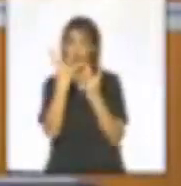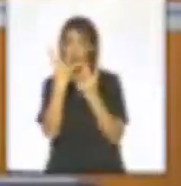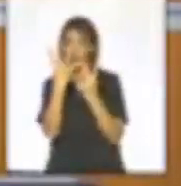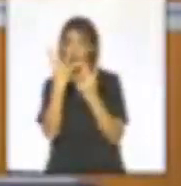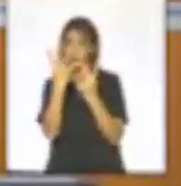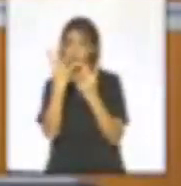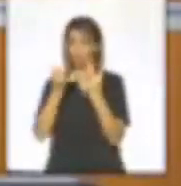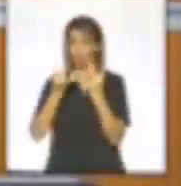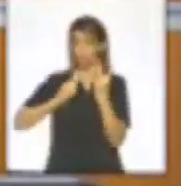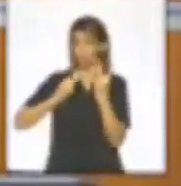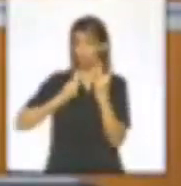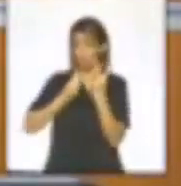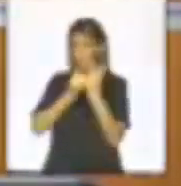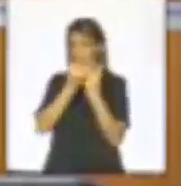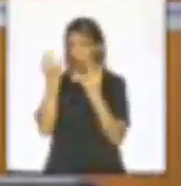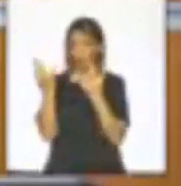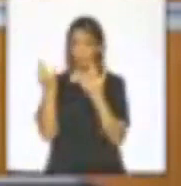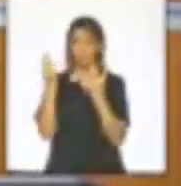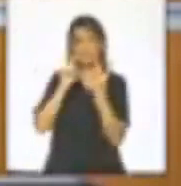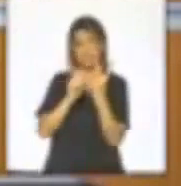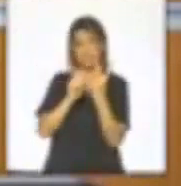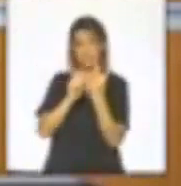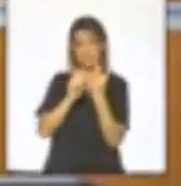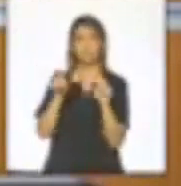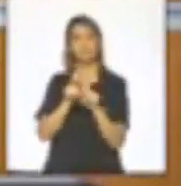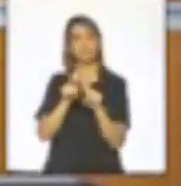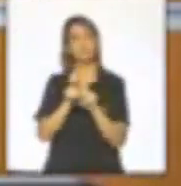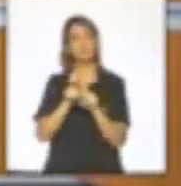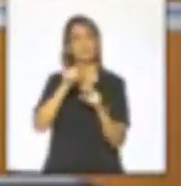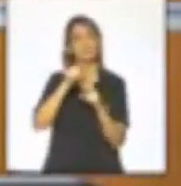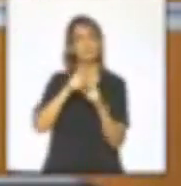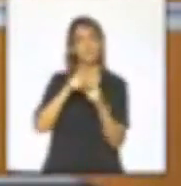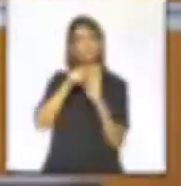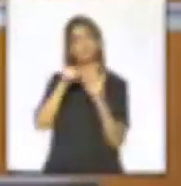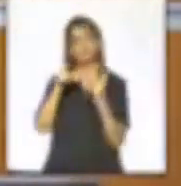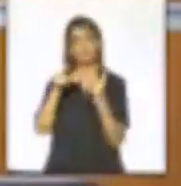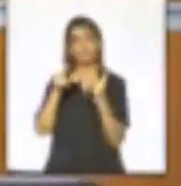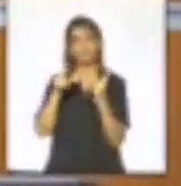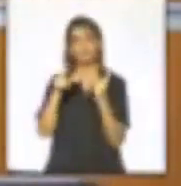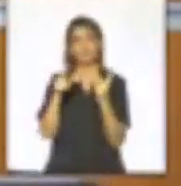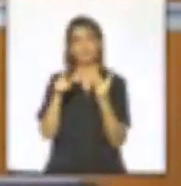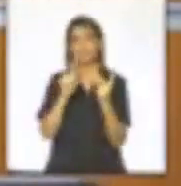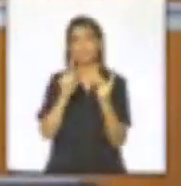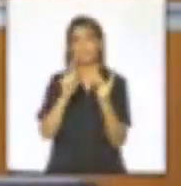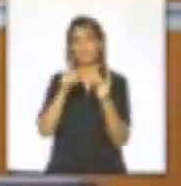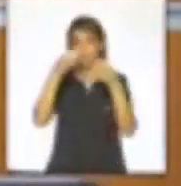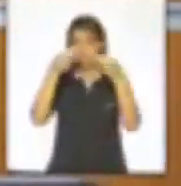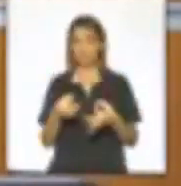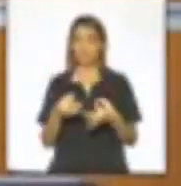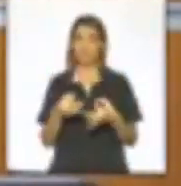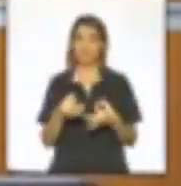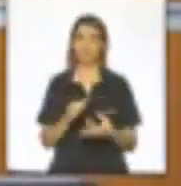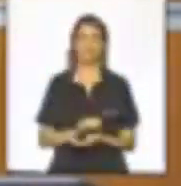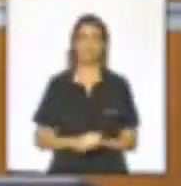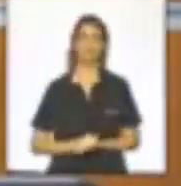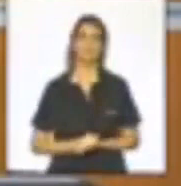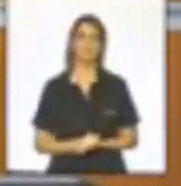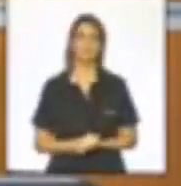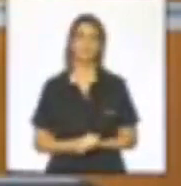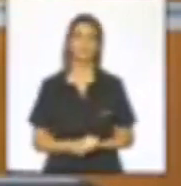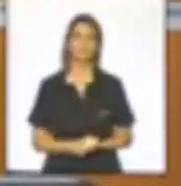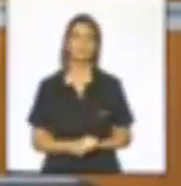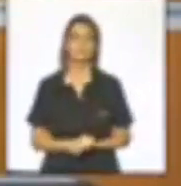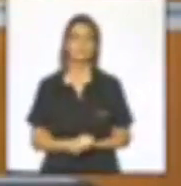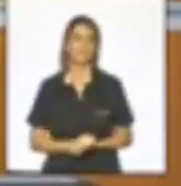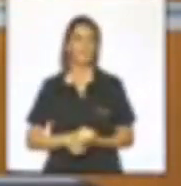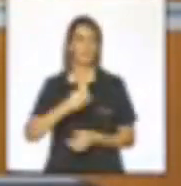5 algarismos e raiz quadrada não, no caso, não exata. Tá? Com precisão de uma casa decimal.